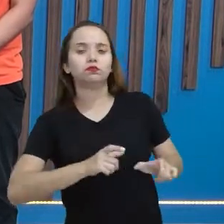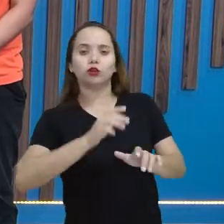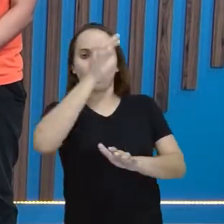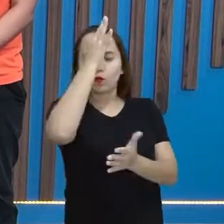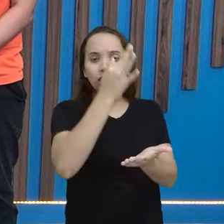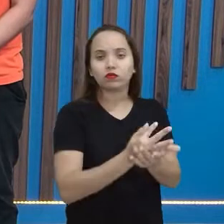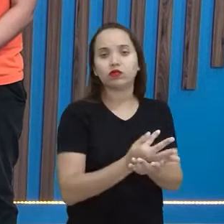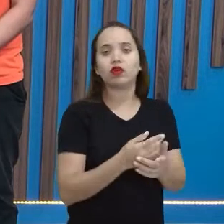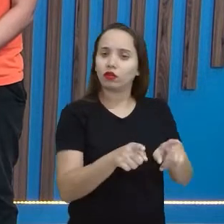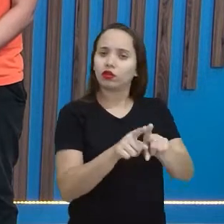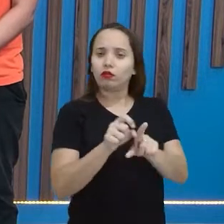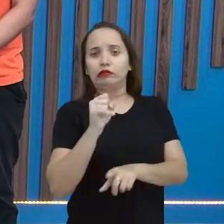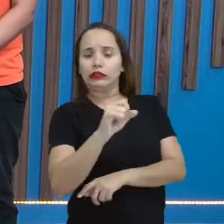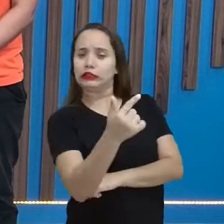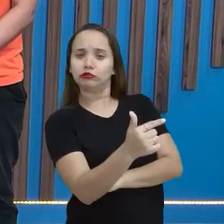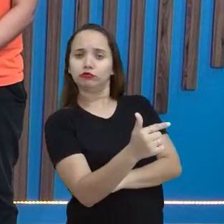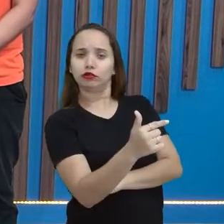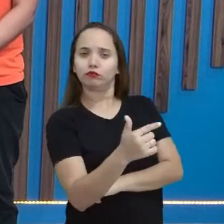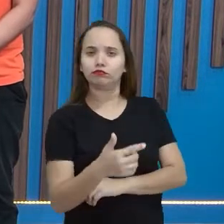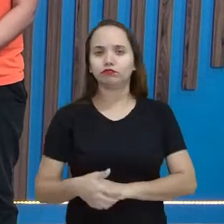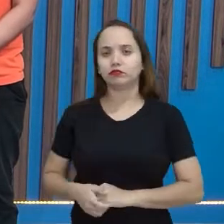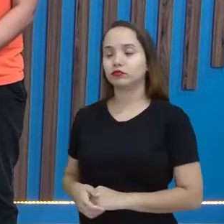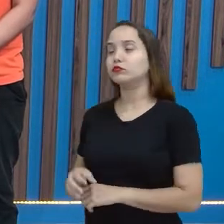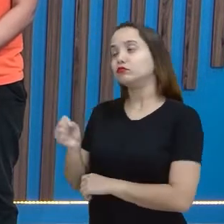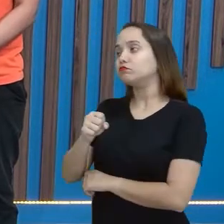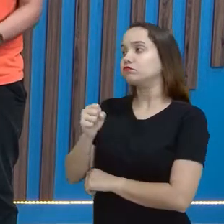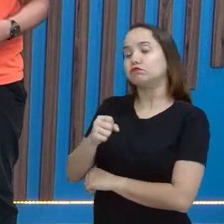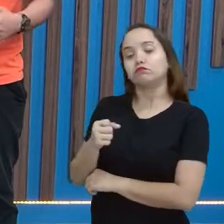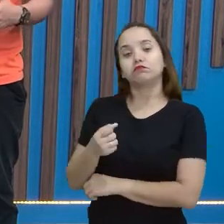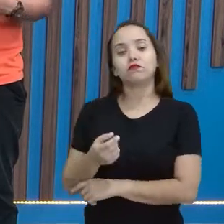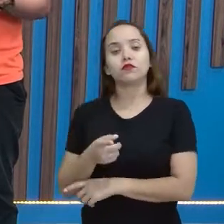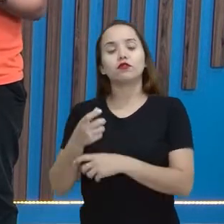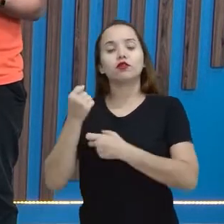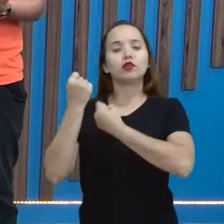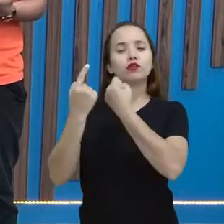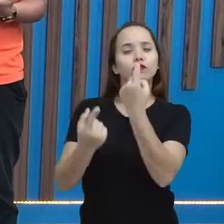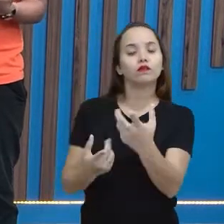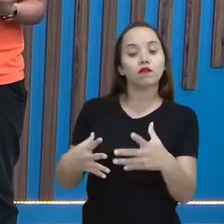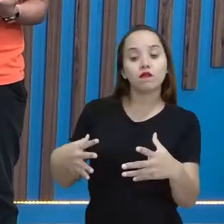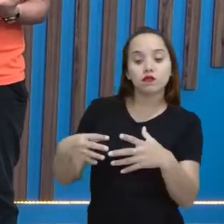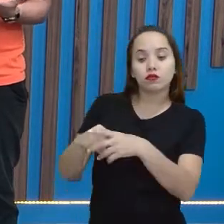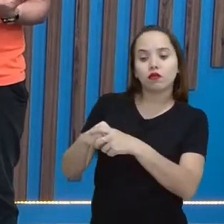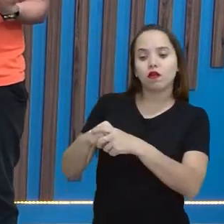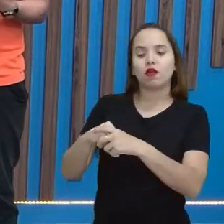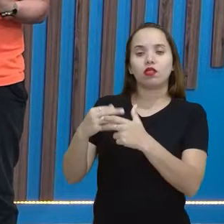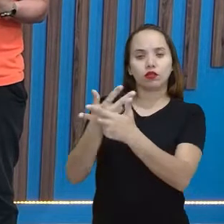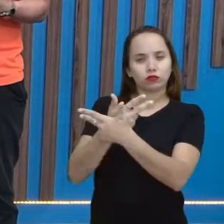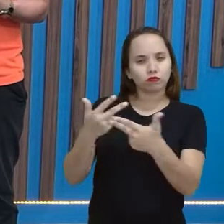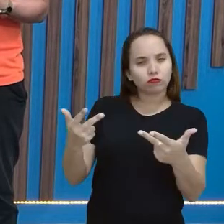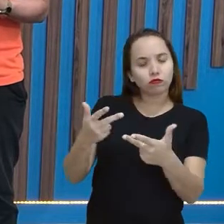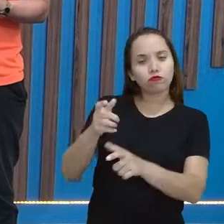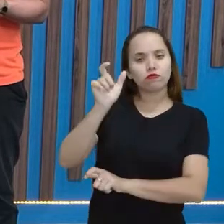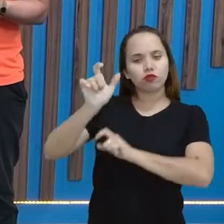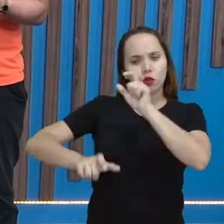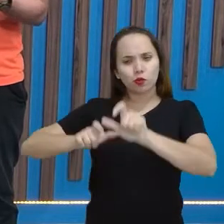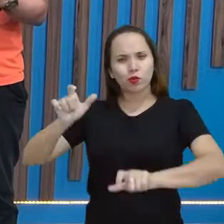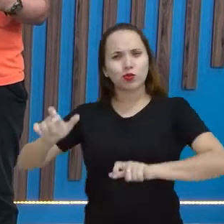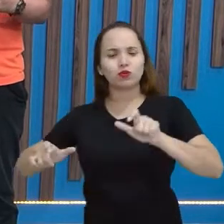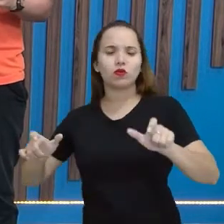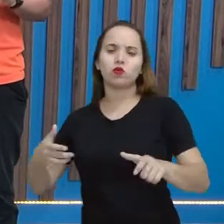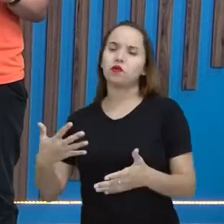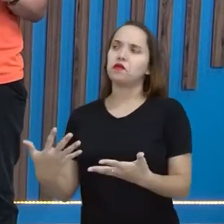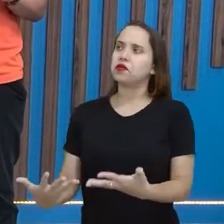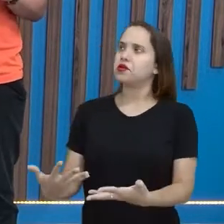Armando? E vejam, muitas vezes dentro de algumas linhas, né, as pessoas elas têm